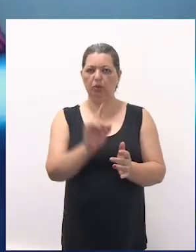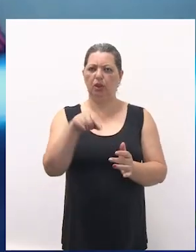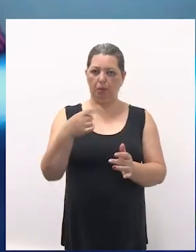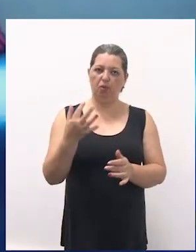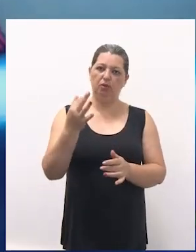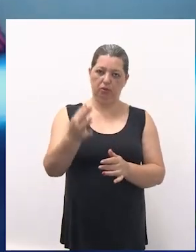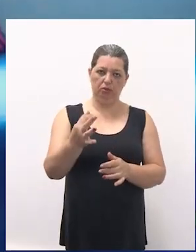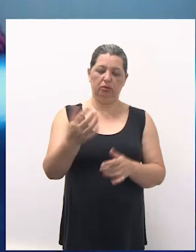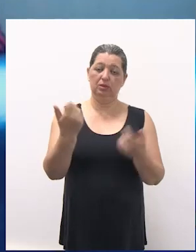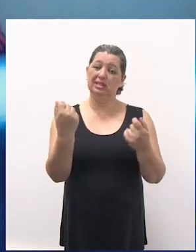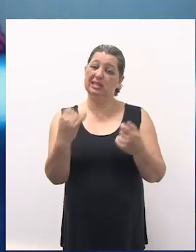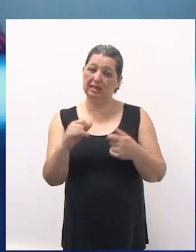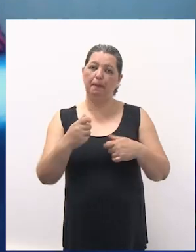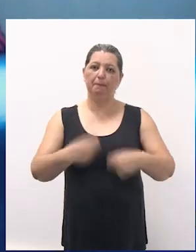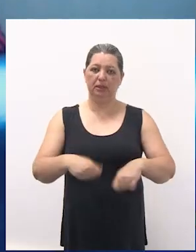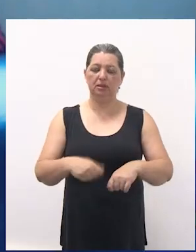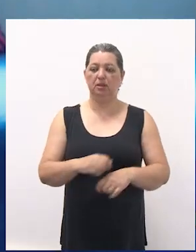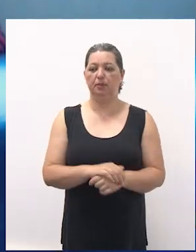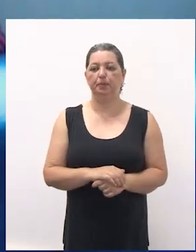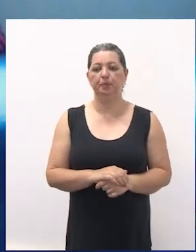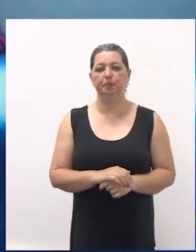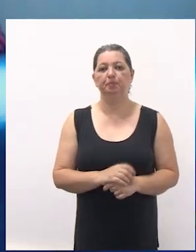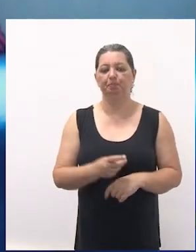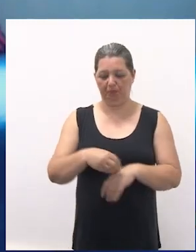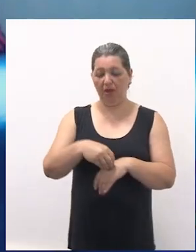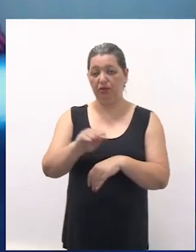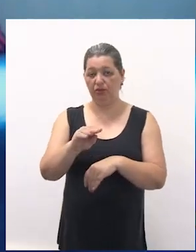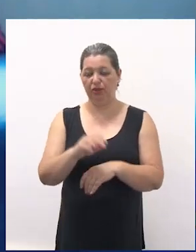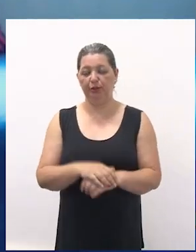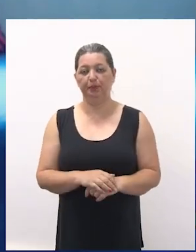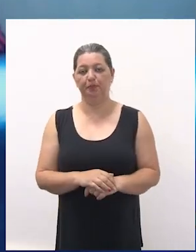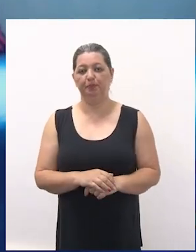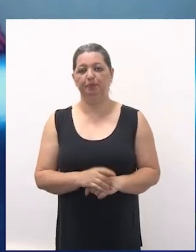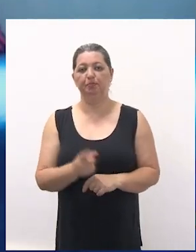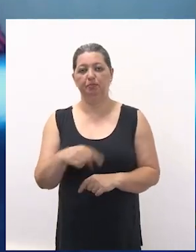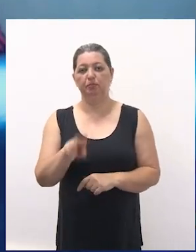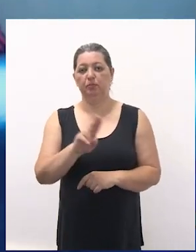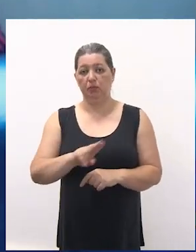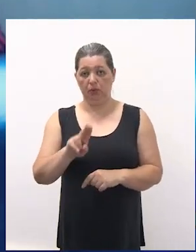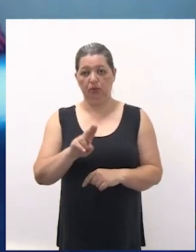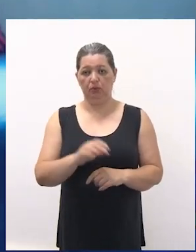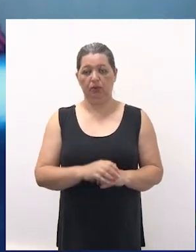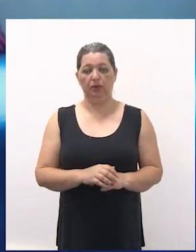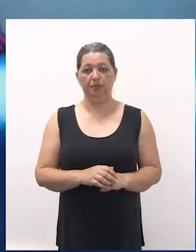você precisar, né? Então, fica aí a dica para você reutilizar